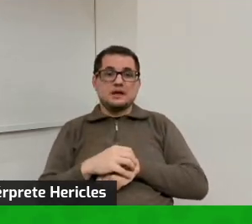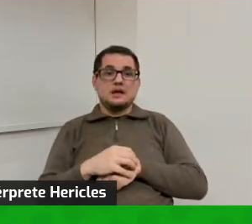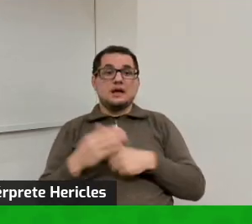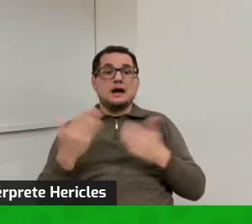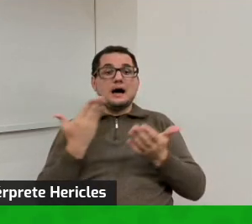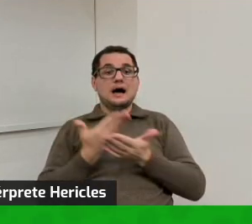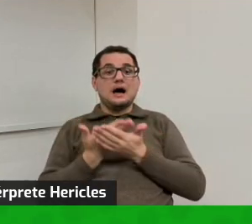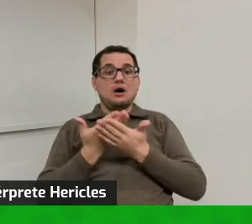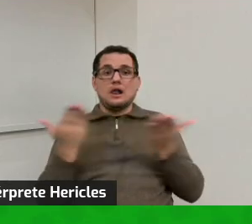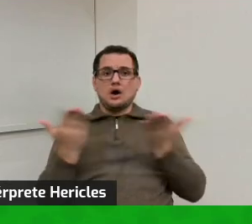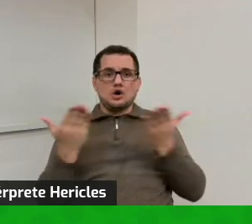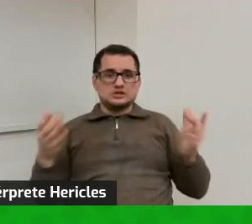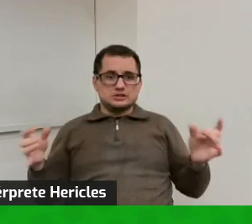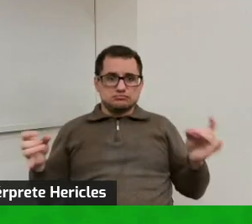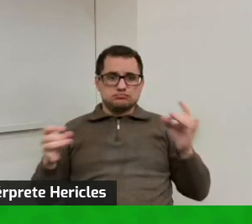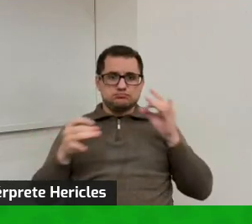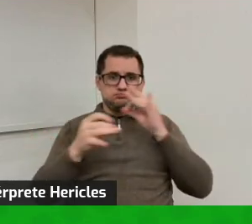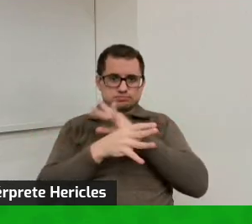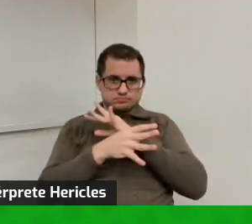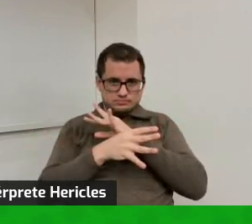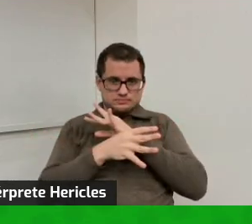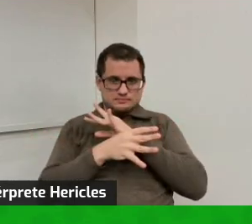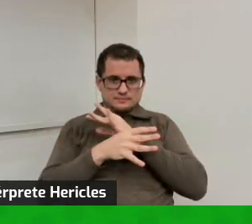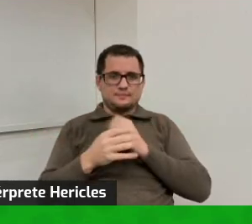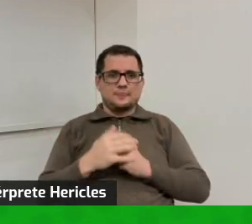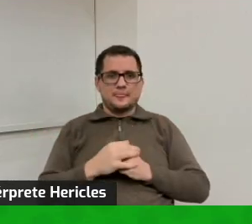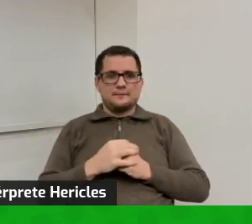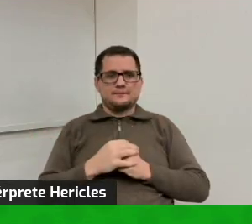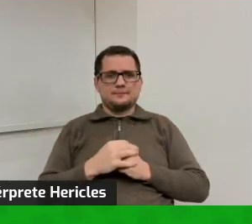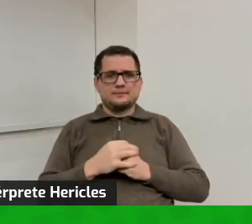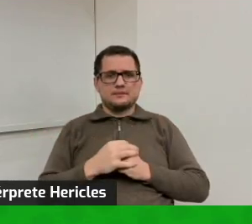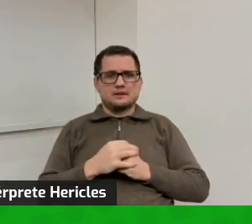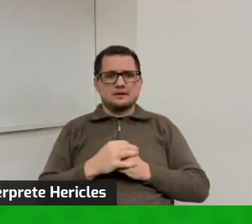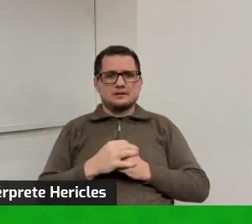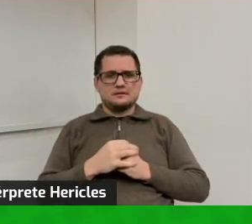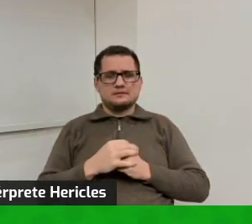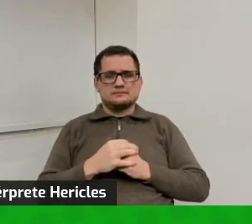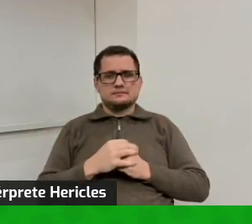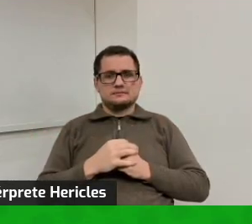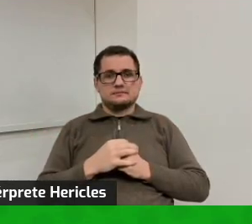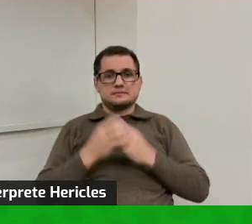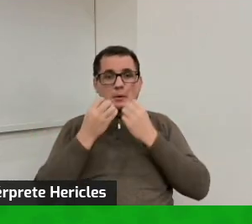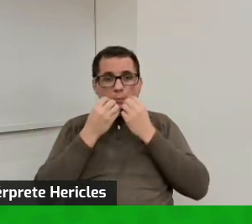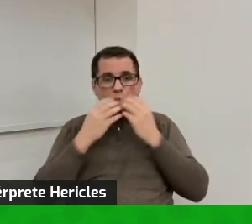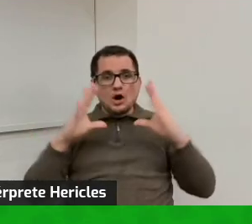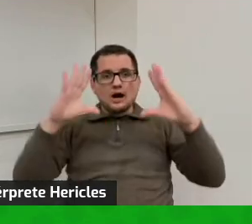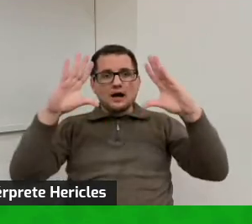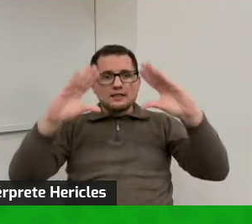seria isso. Apenas isso. Boa noite.